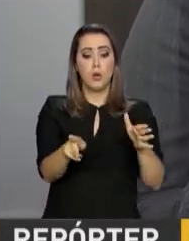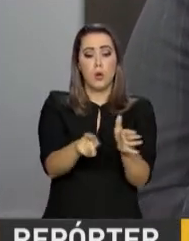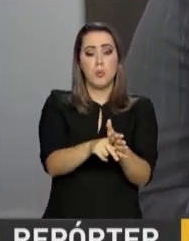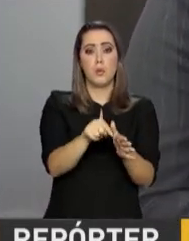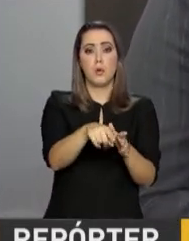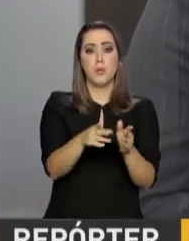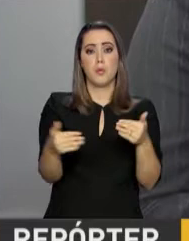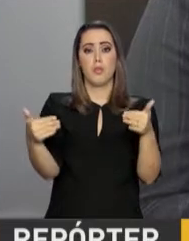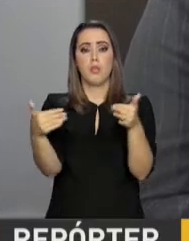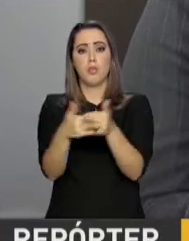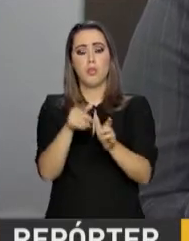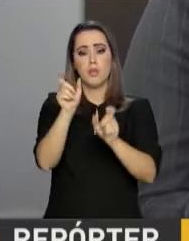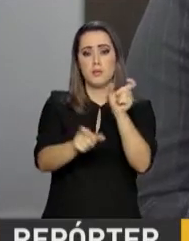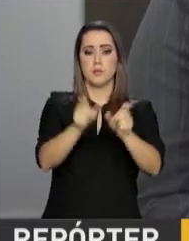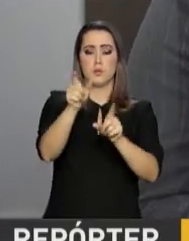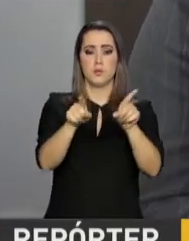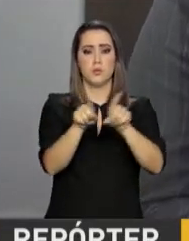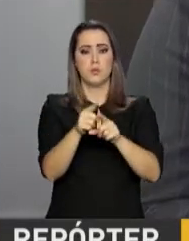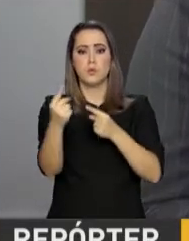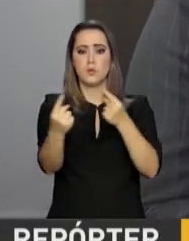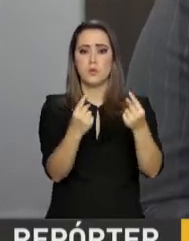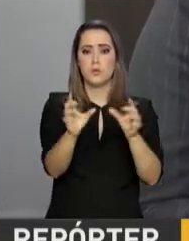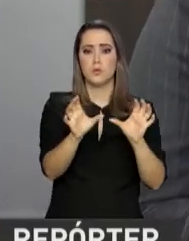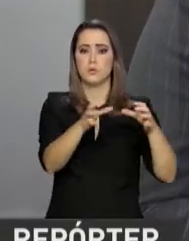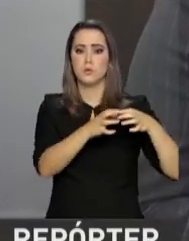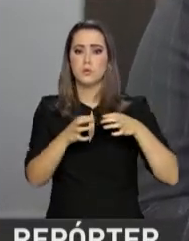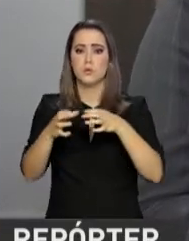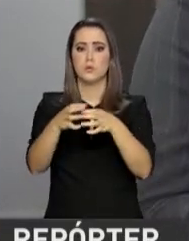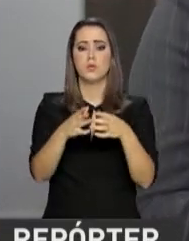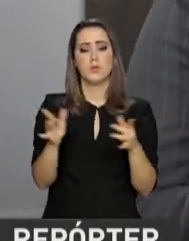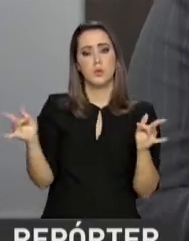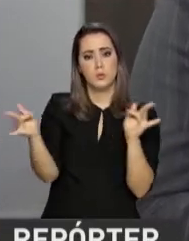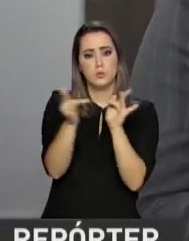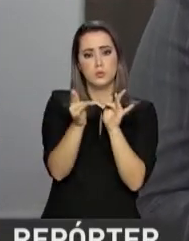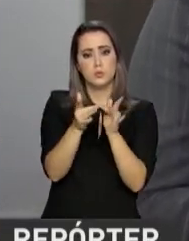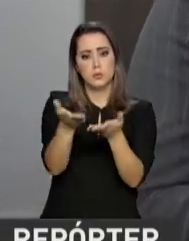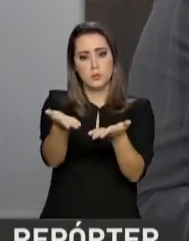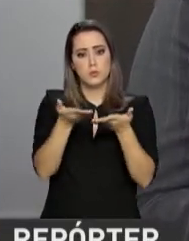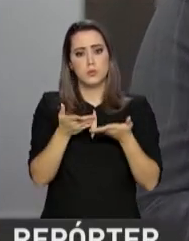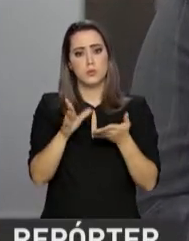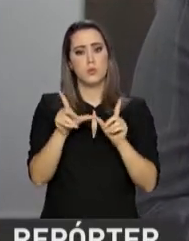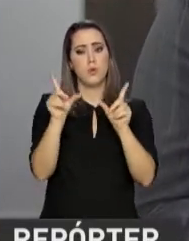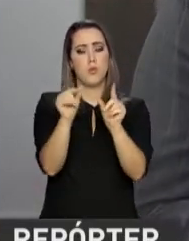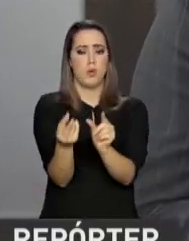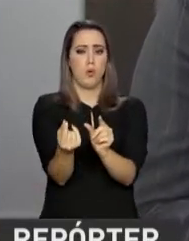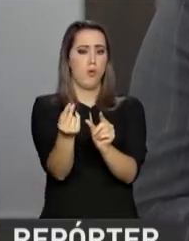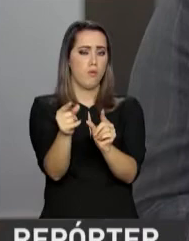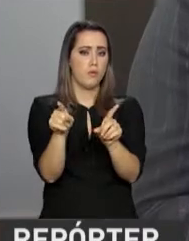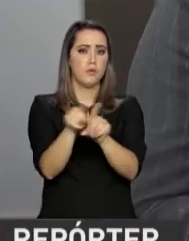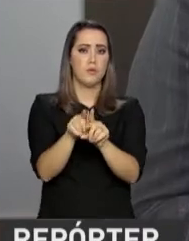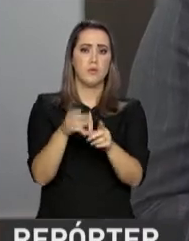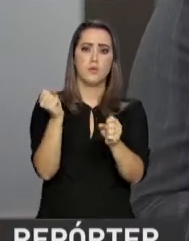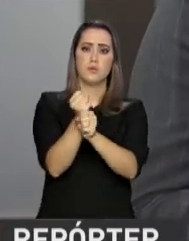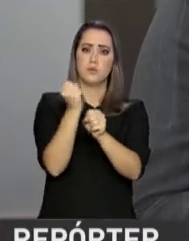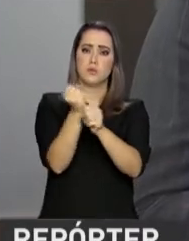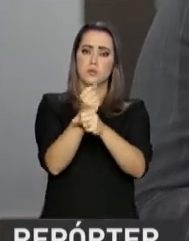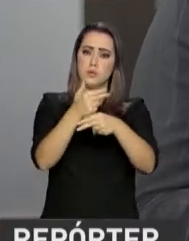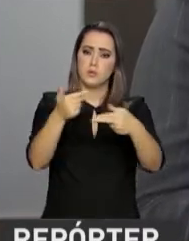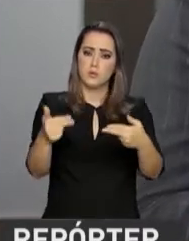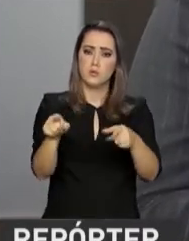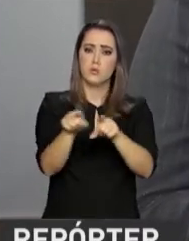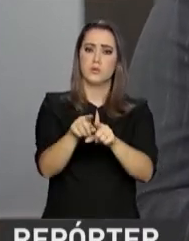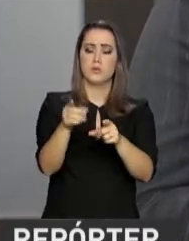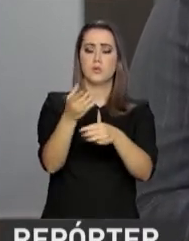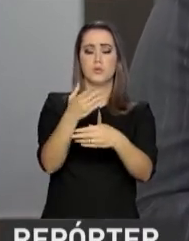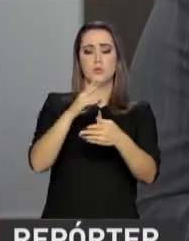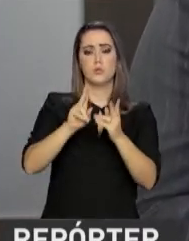consumidores. Em cada lote, o vencedor foi o que aceitou receber, durante o período de concessão, o menor valor pela construção e operação